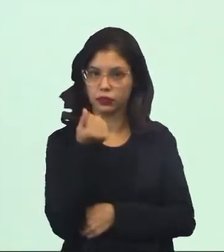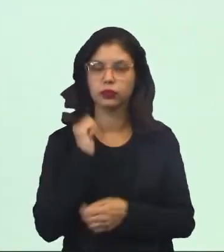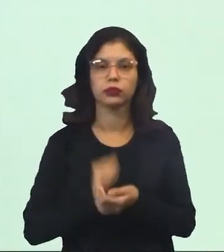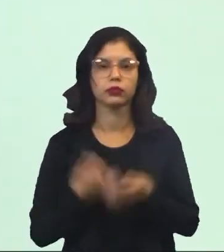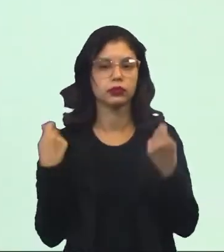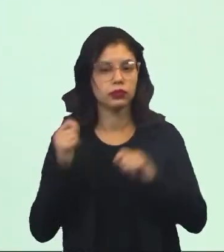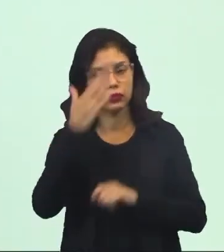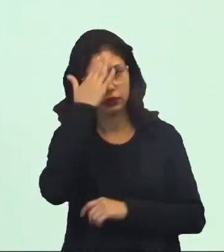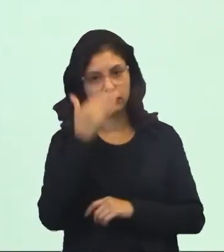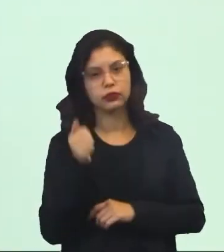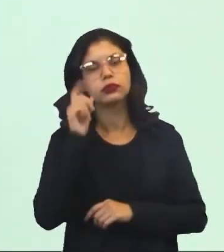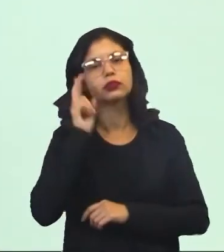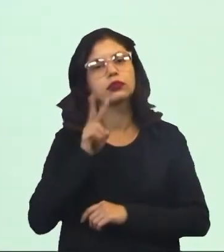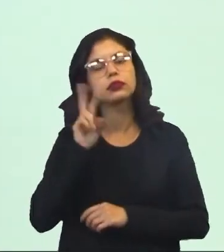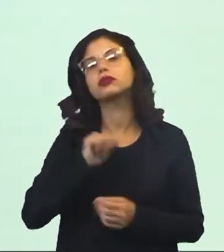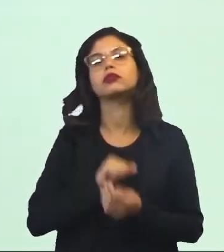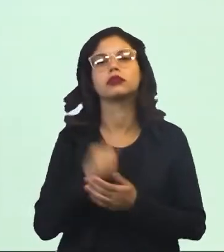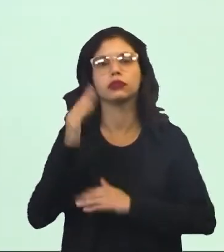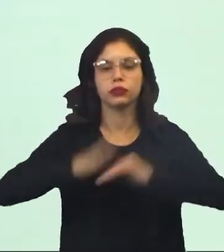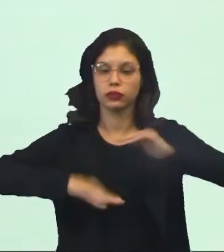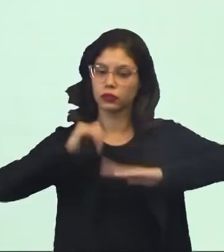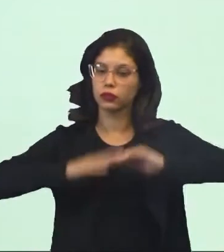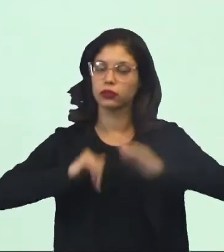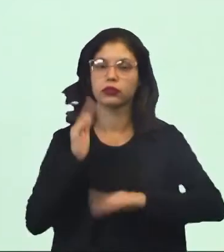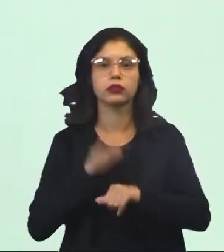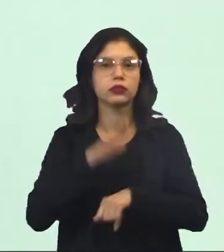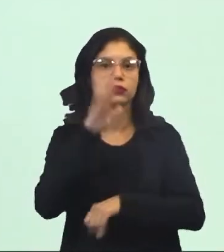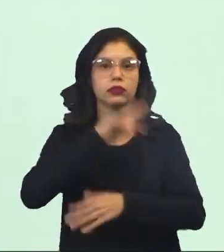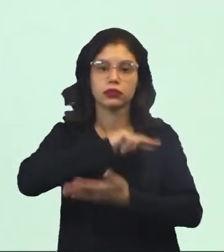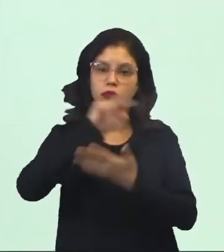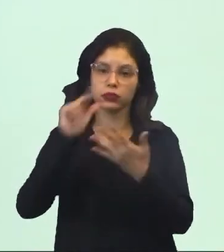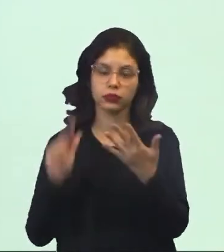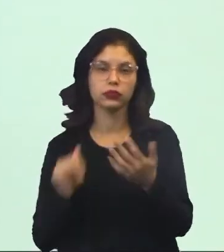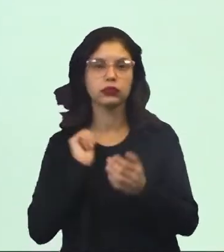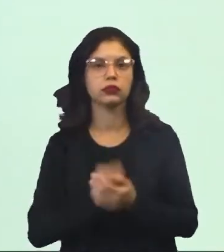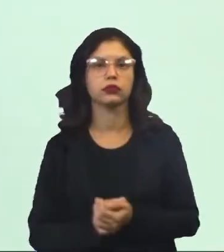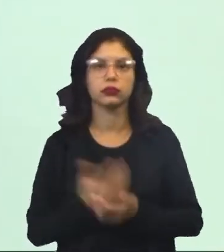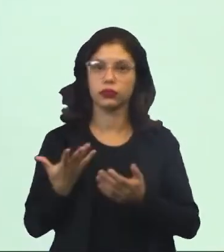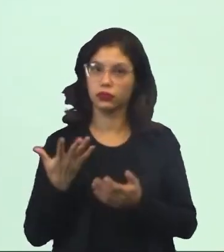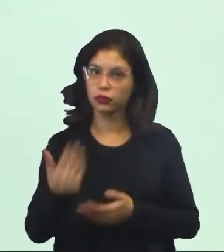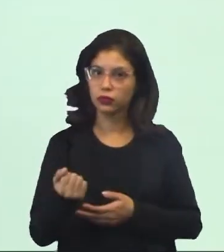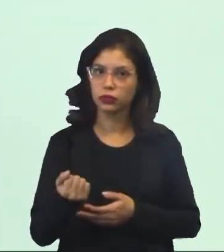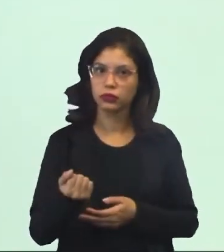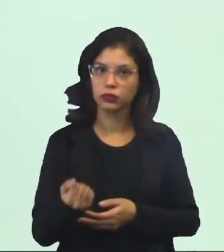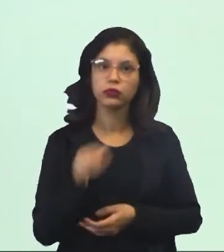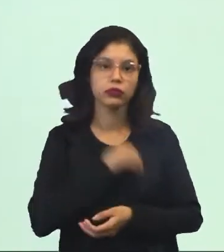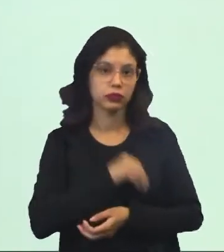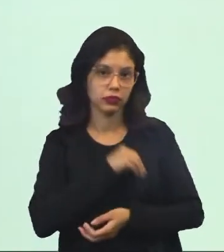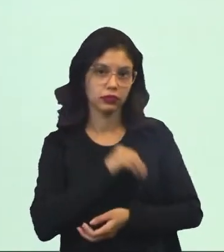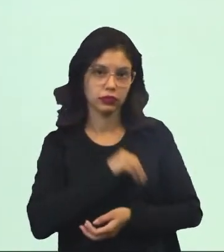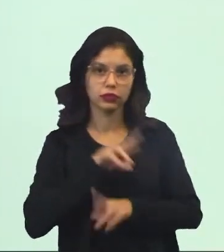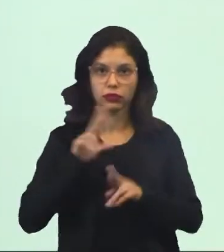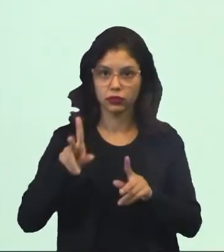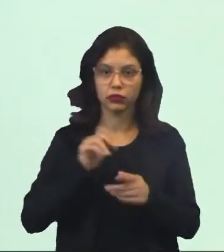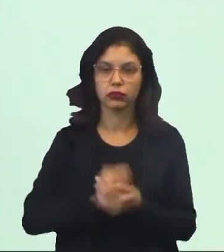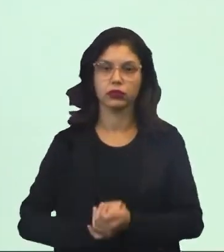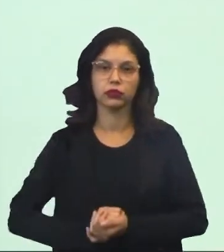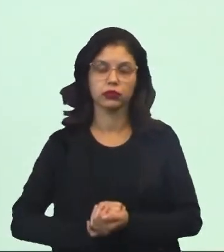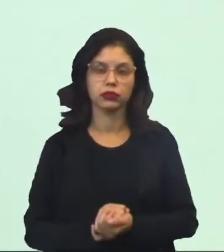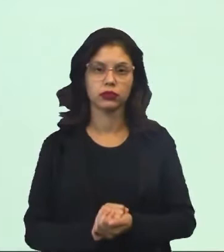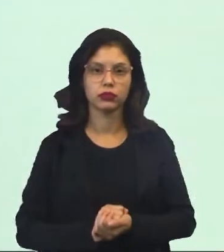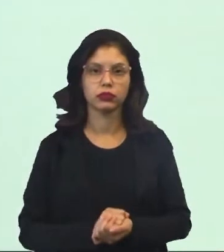nós precisamos lembrar que as profissões, as mais variadas possíveis, elas recebem remunerações diferentes, não é